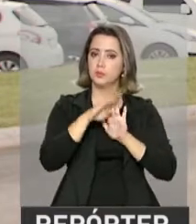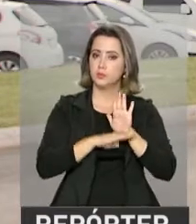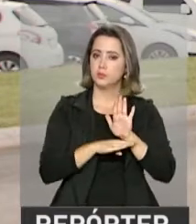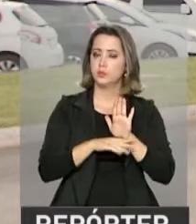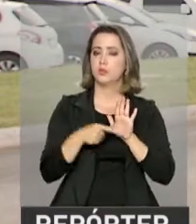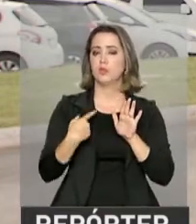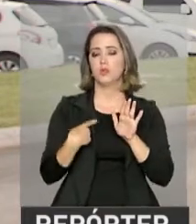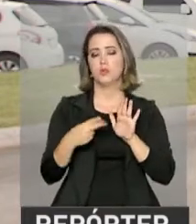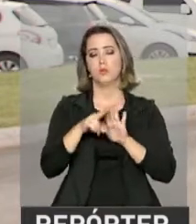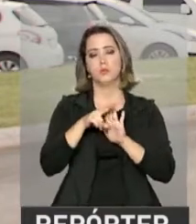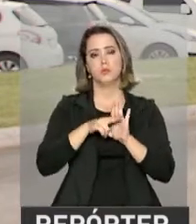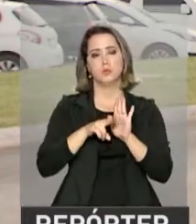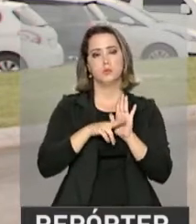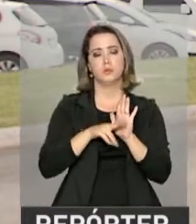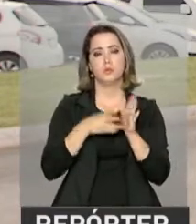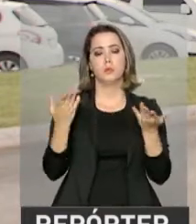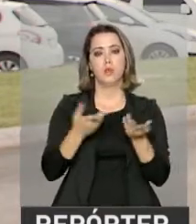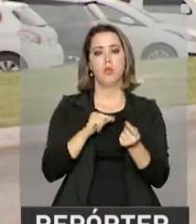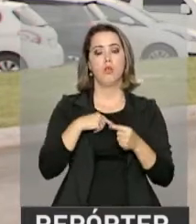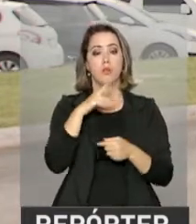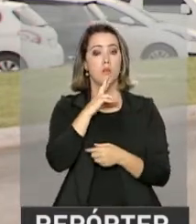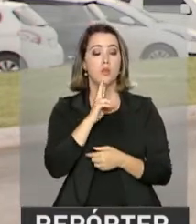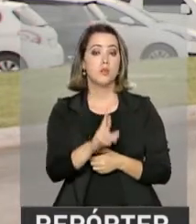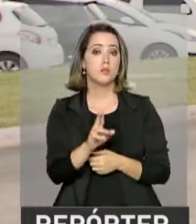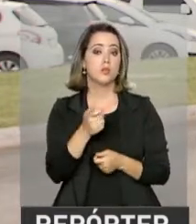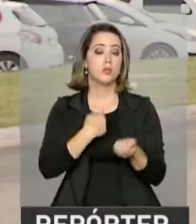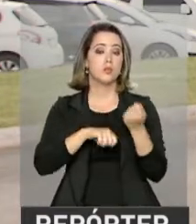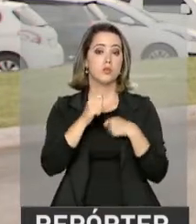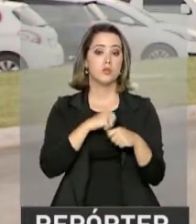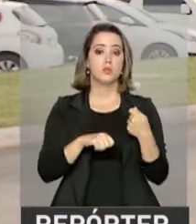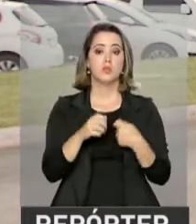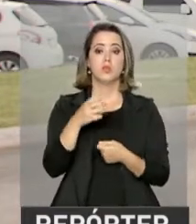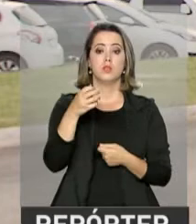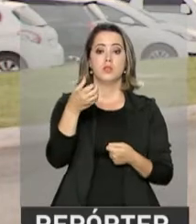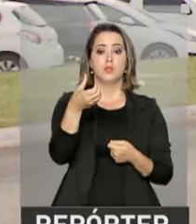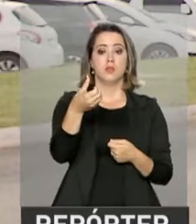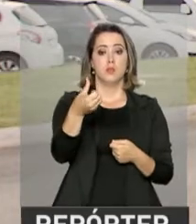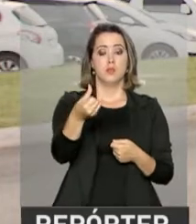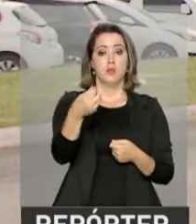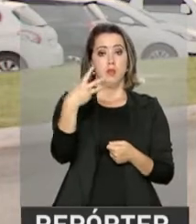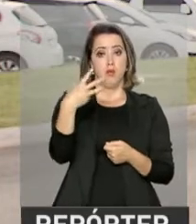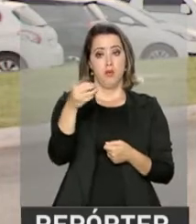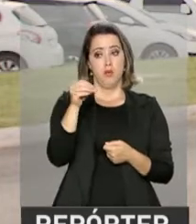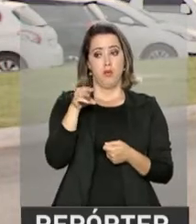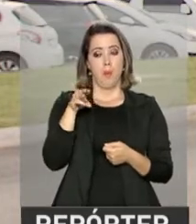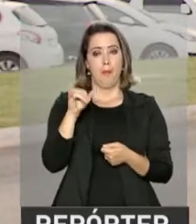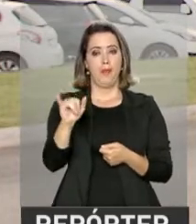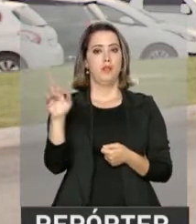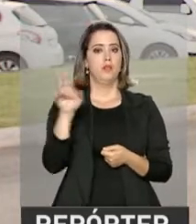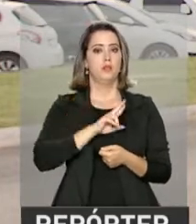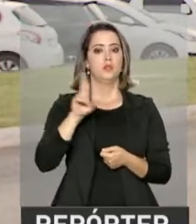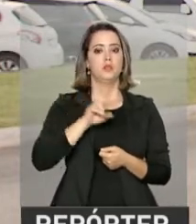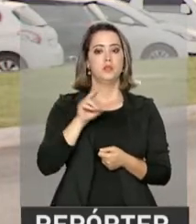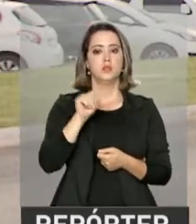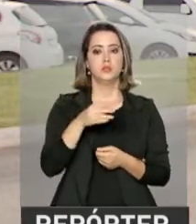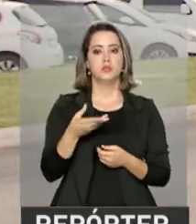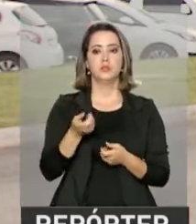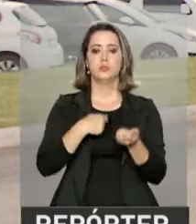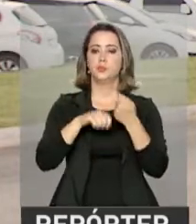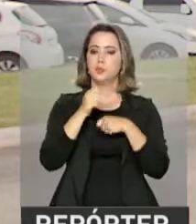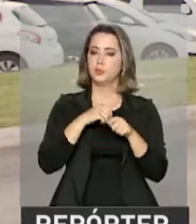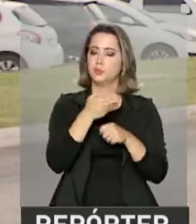da reforma da previdência vão resultar numa economia de 630 bilhões de reais aos cofres